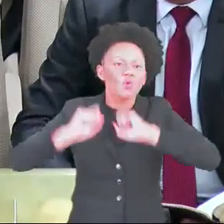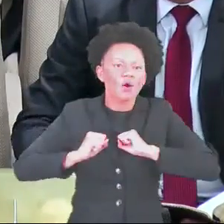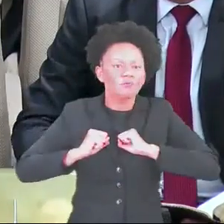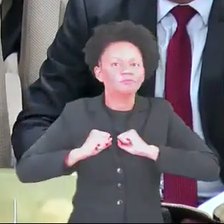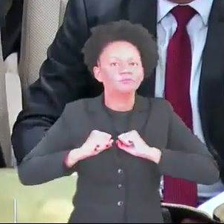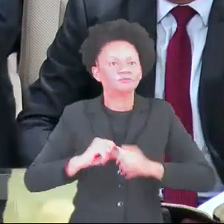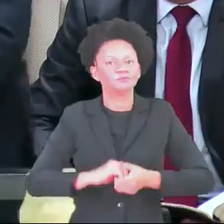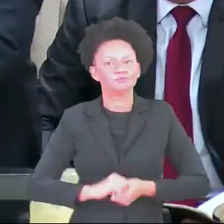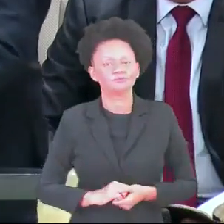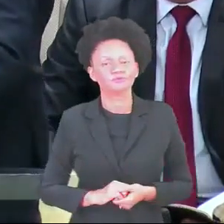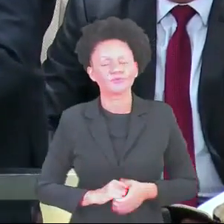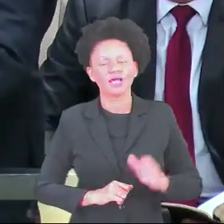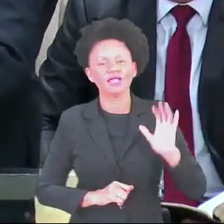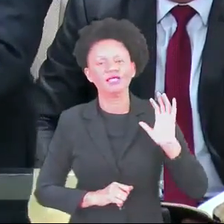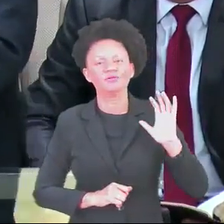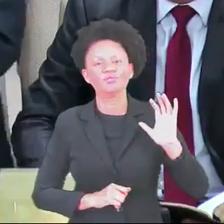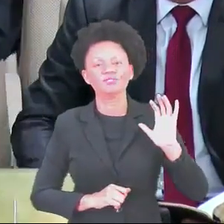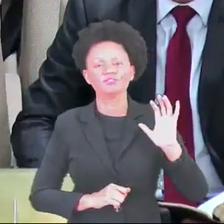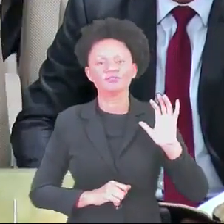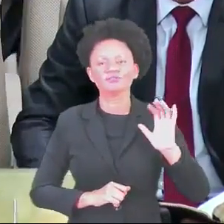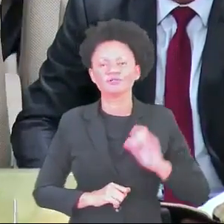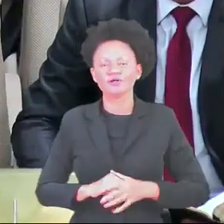Aleluia.